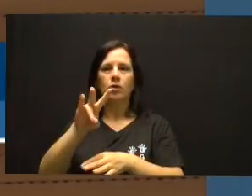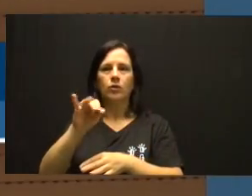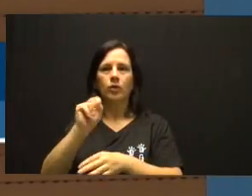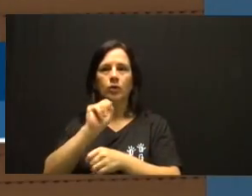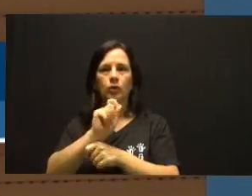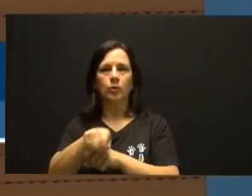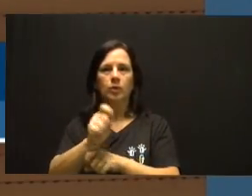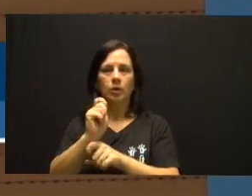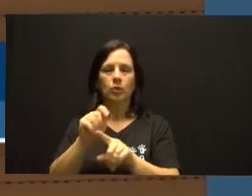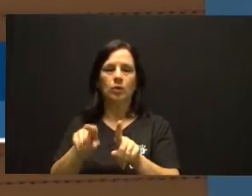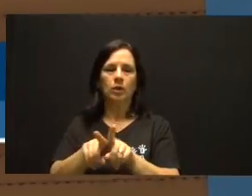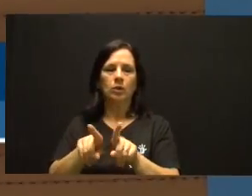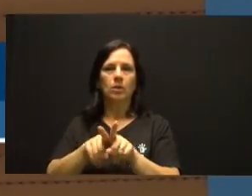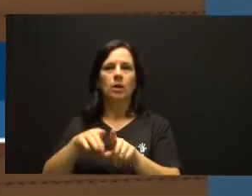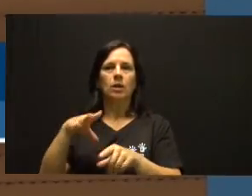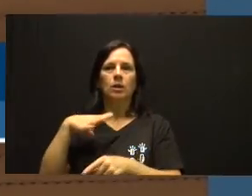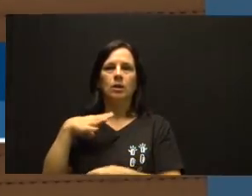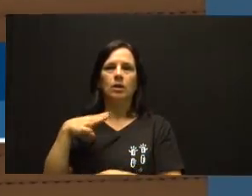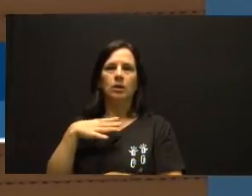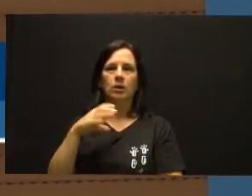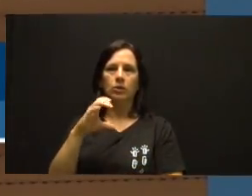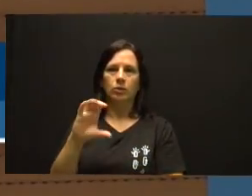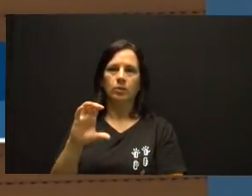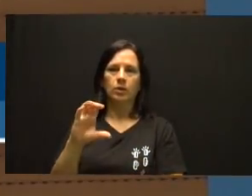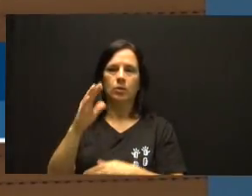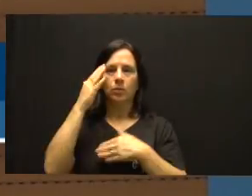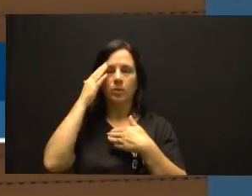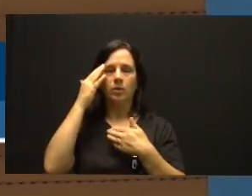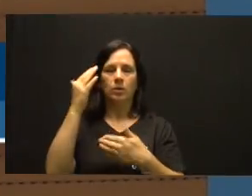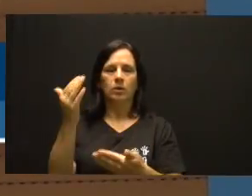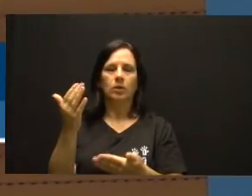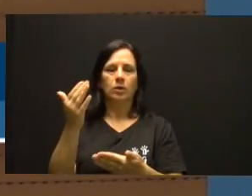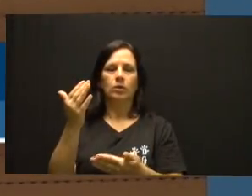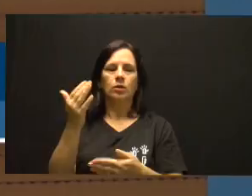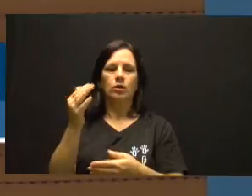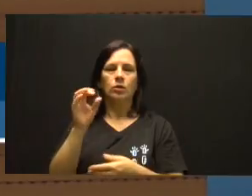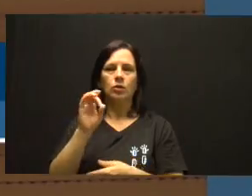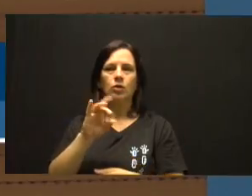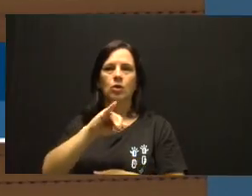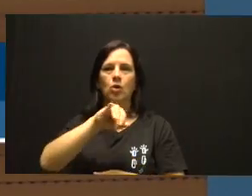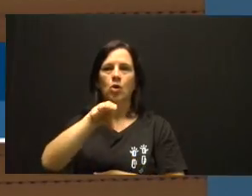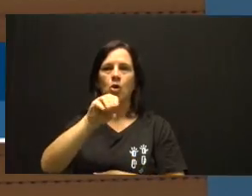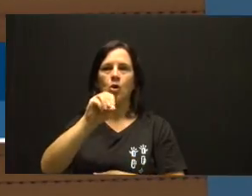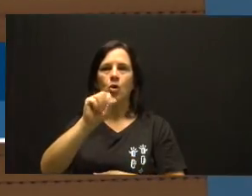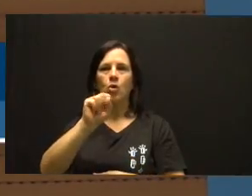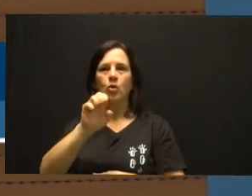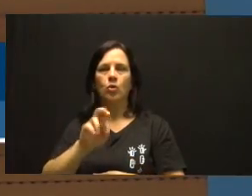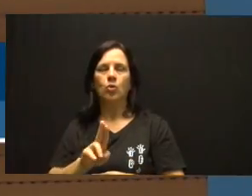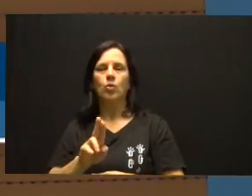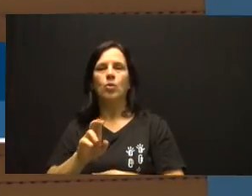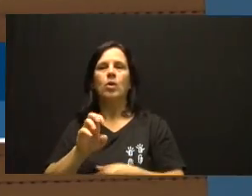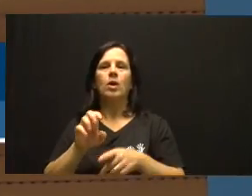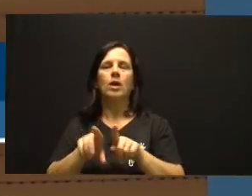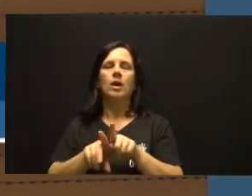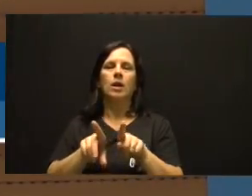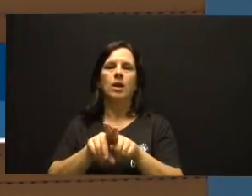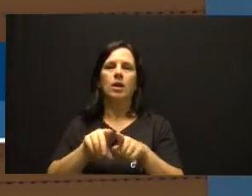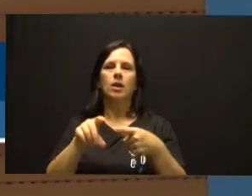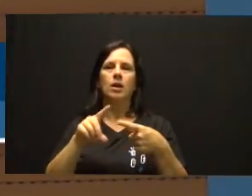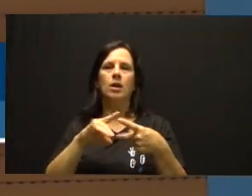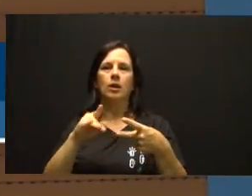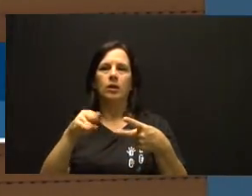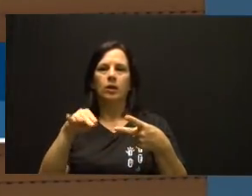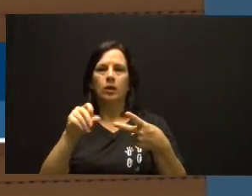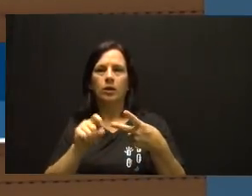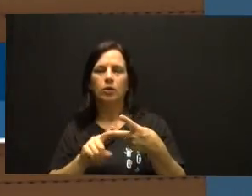Pescadores, quanto também de Cubatão. Então agradeço novamente, não só Josué da Vila dos Pescadores, a Cíntia, ao Caxias e a